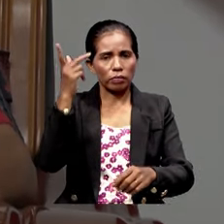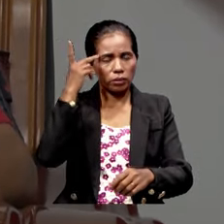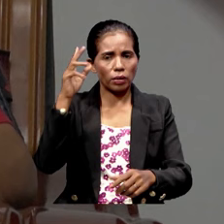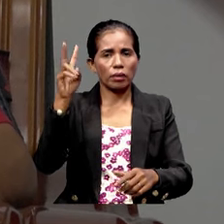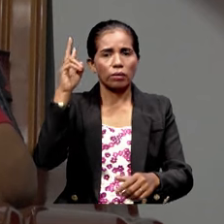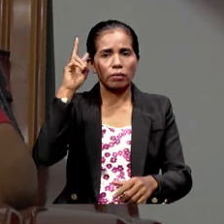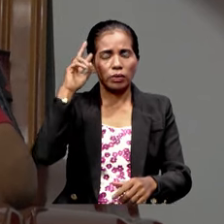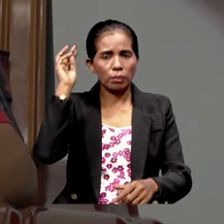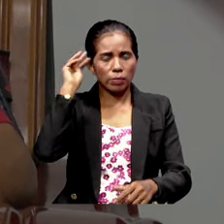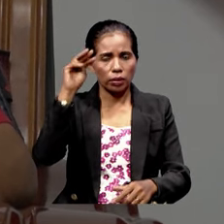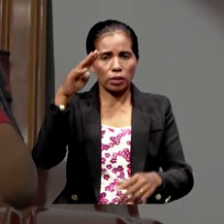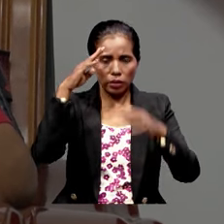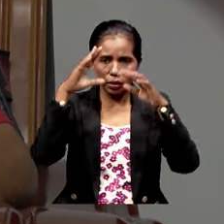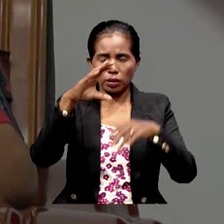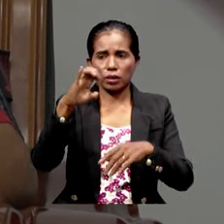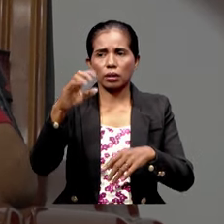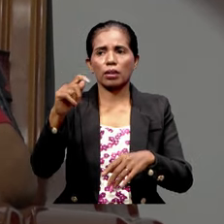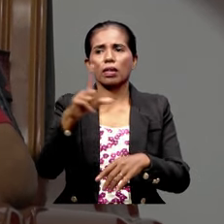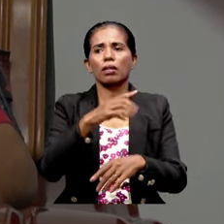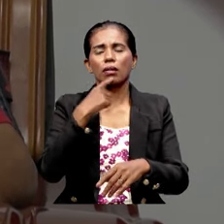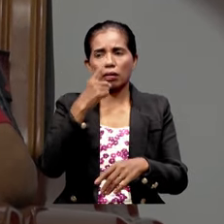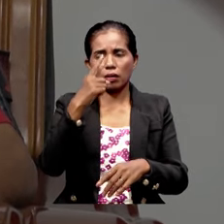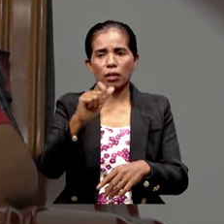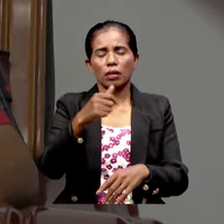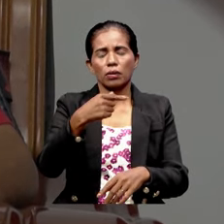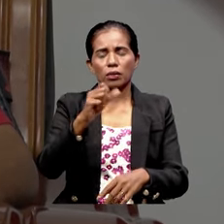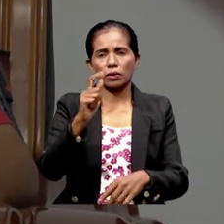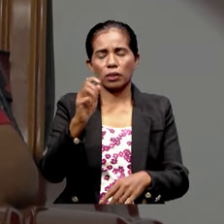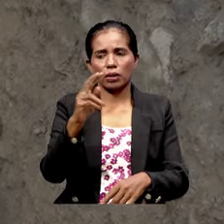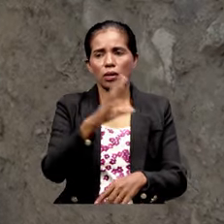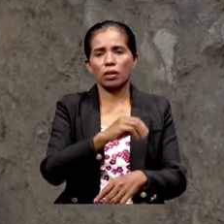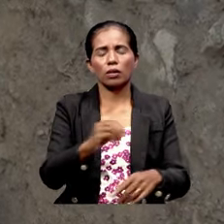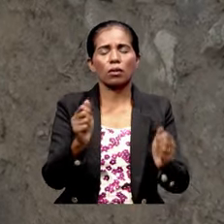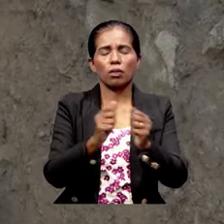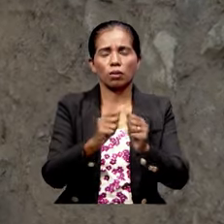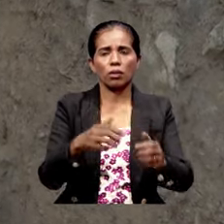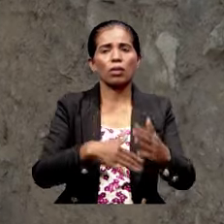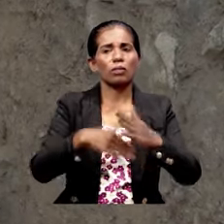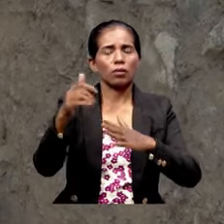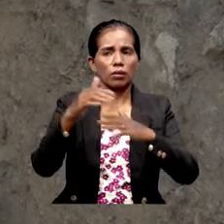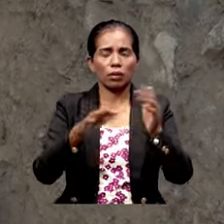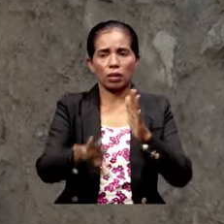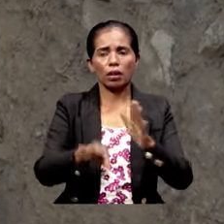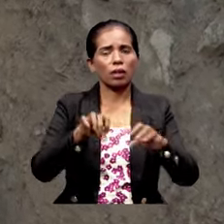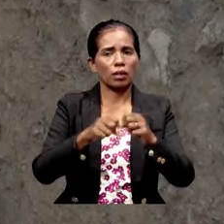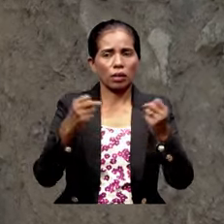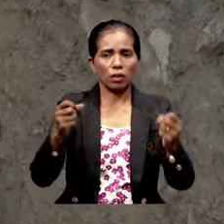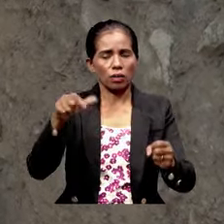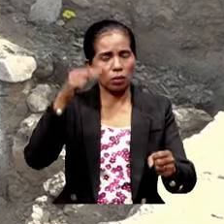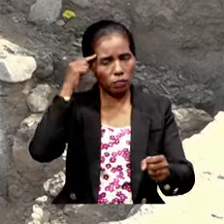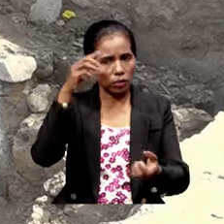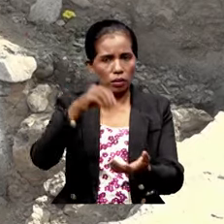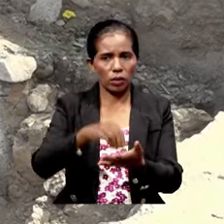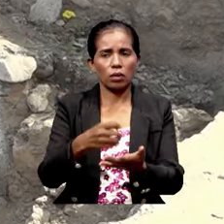CCTL assunto construção civil no obras públicas Agustino Gomes atetem ho infraestrutura sira nebe reta nestragos governo precisa